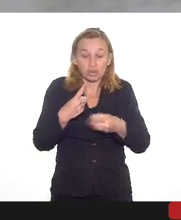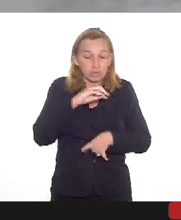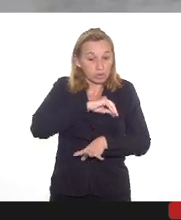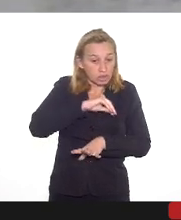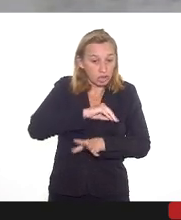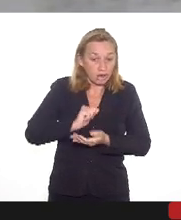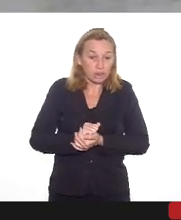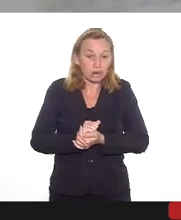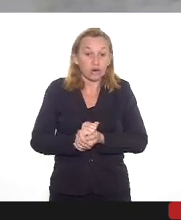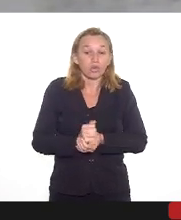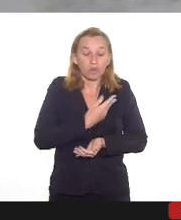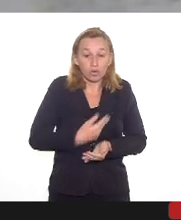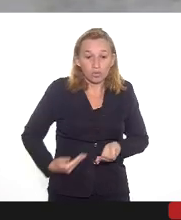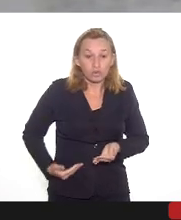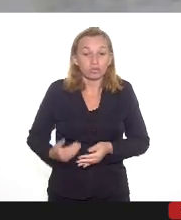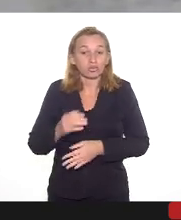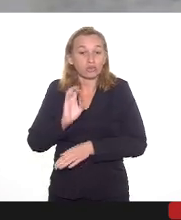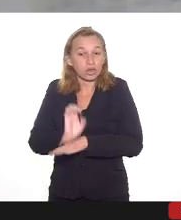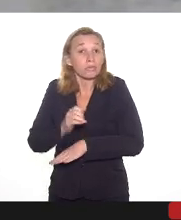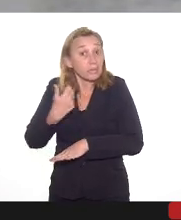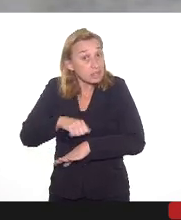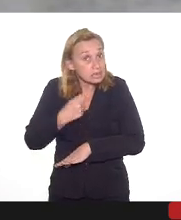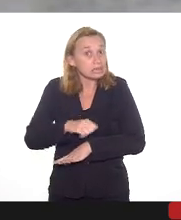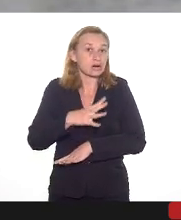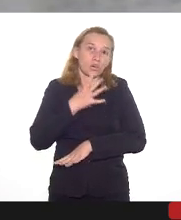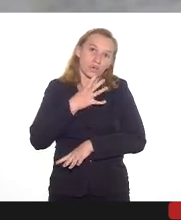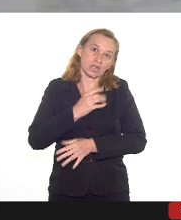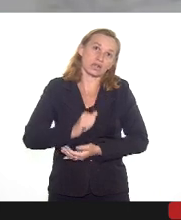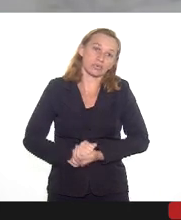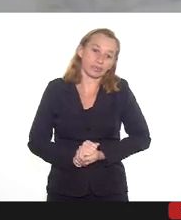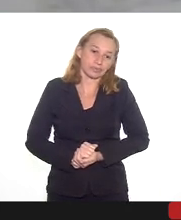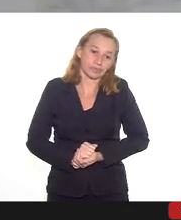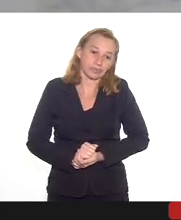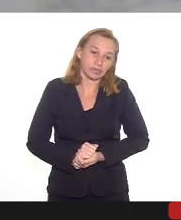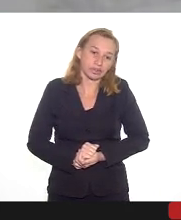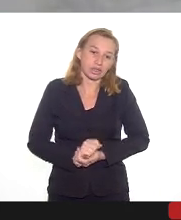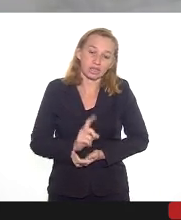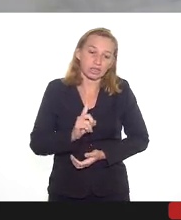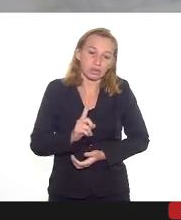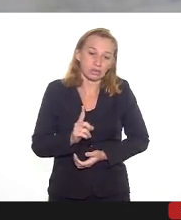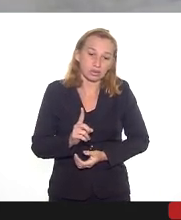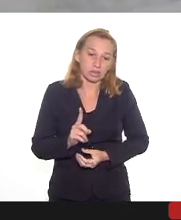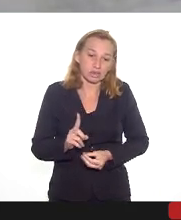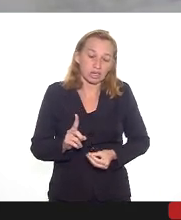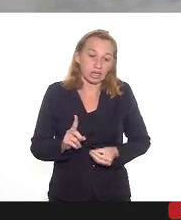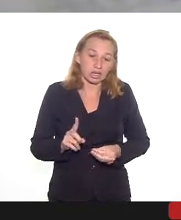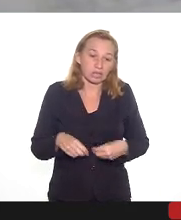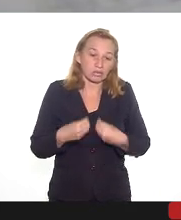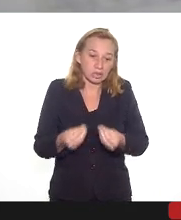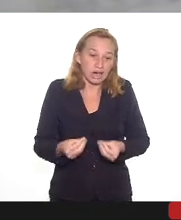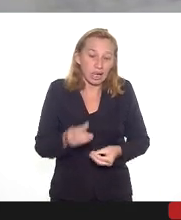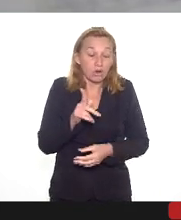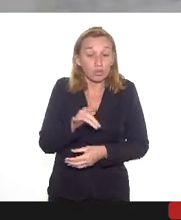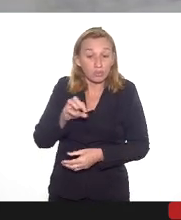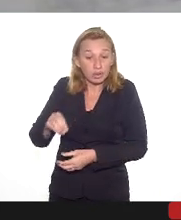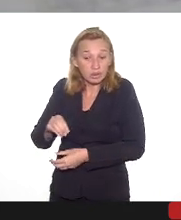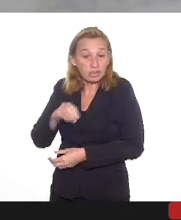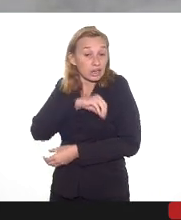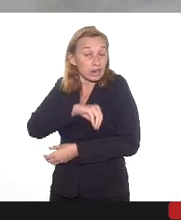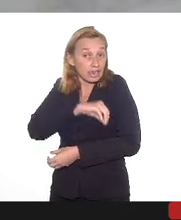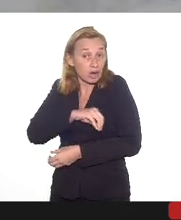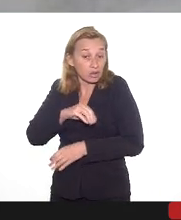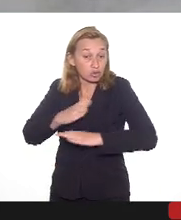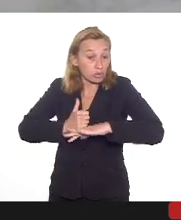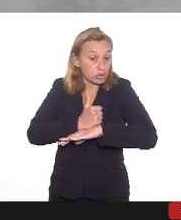O governo do Estado precisa reconhecer isso. O governo do Estado precisa reconhecer que ele não garante o piso salarial profissional para esses profissionais de educação.